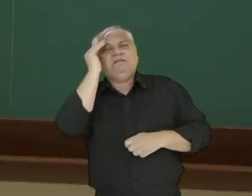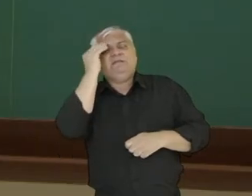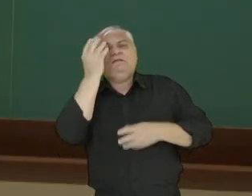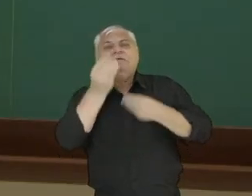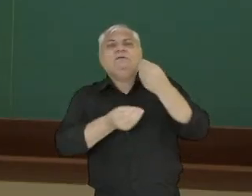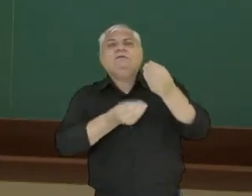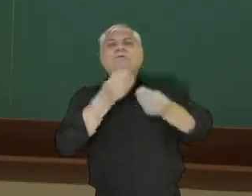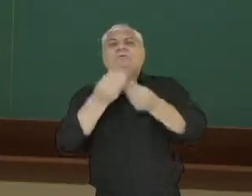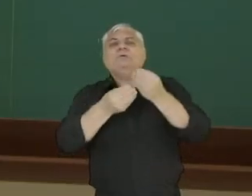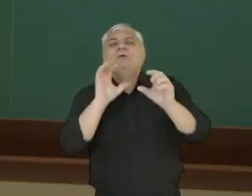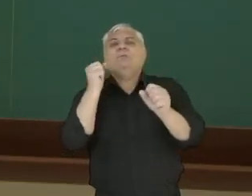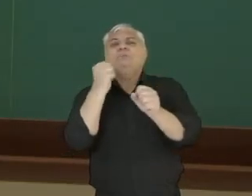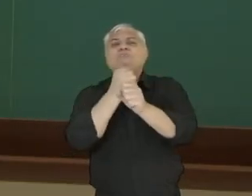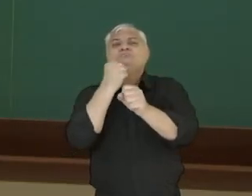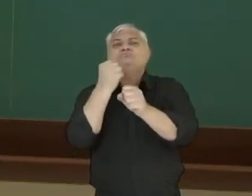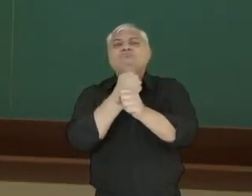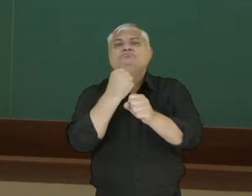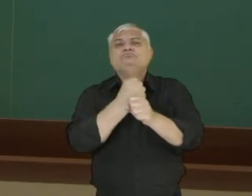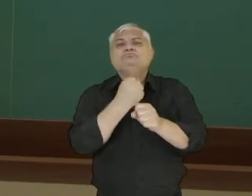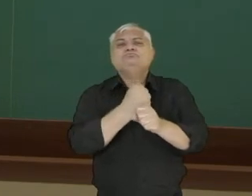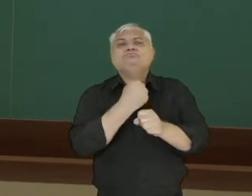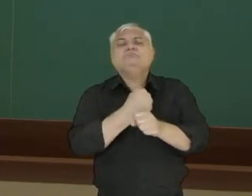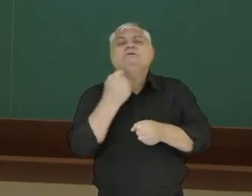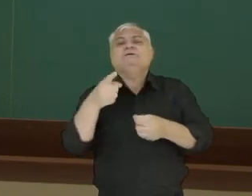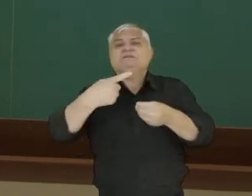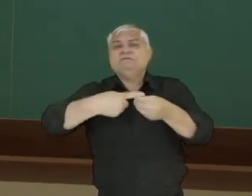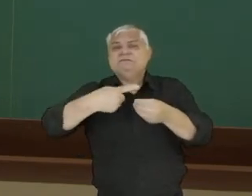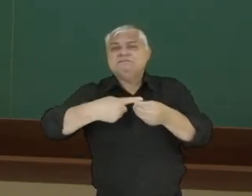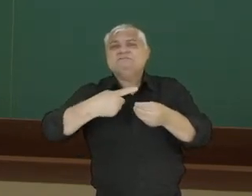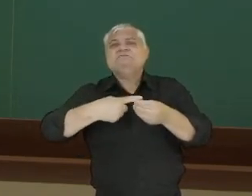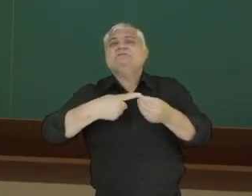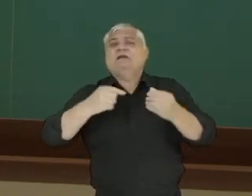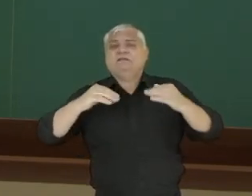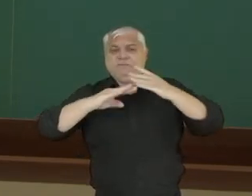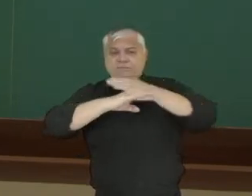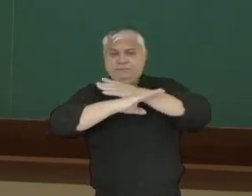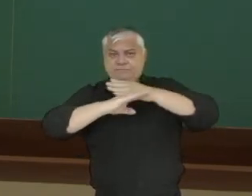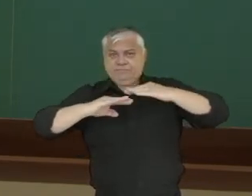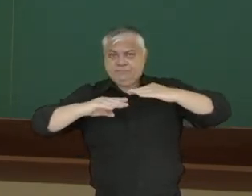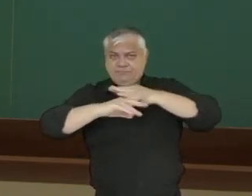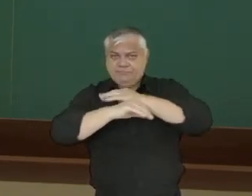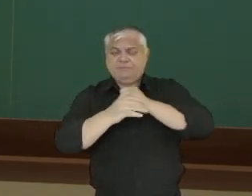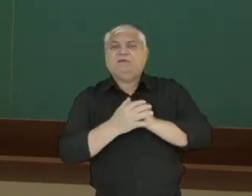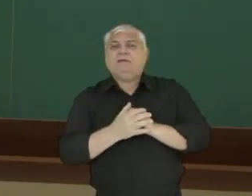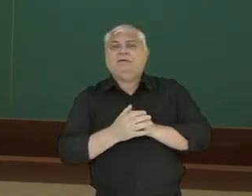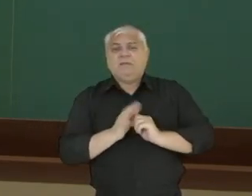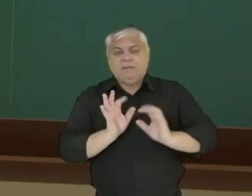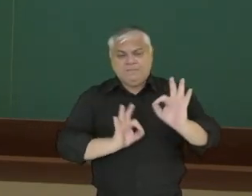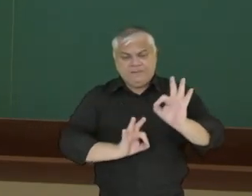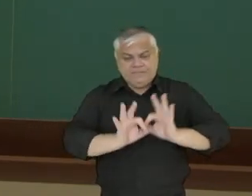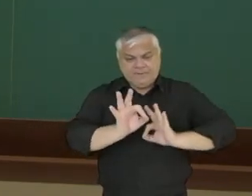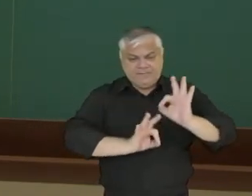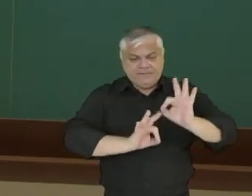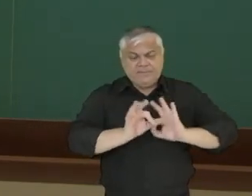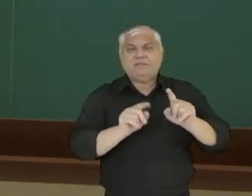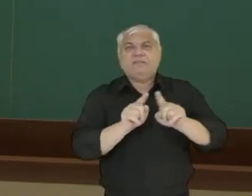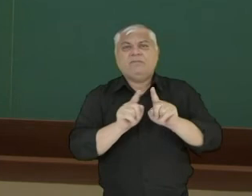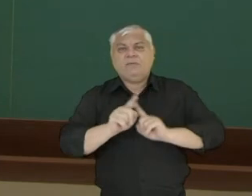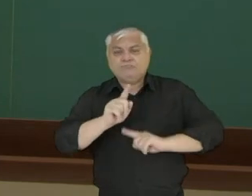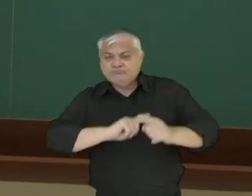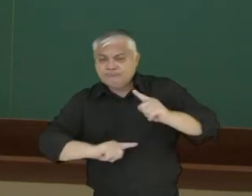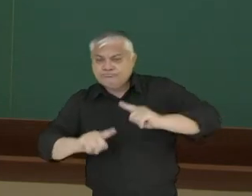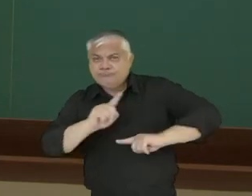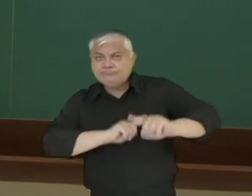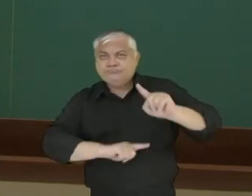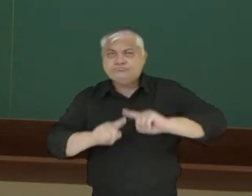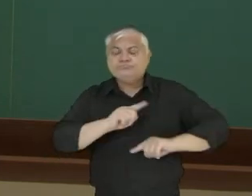na construção do espaço urbano e ainda do planejamento e da gestão de como